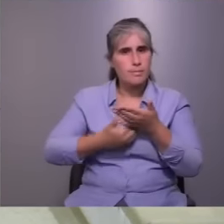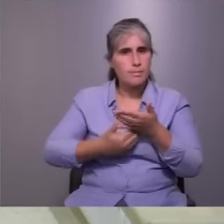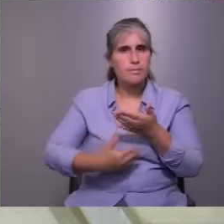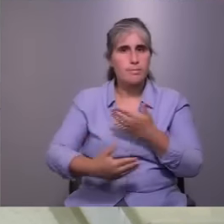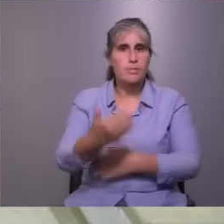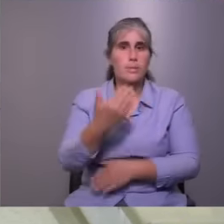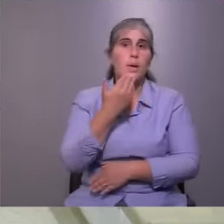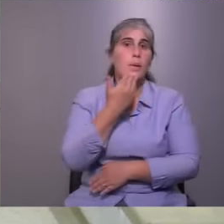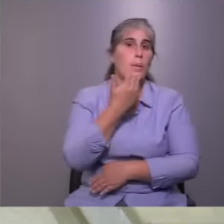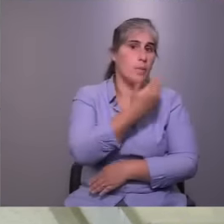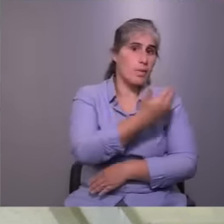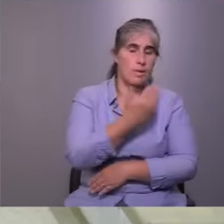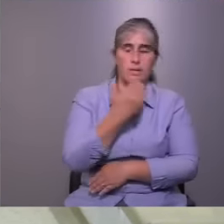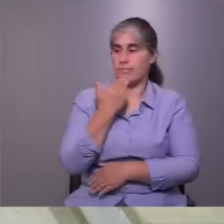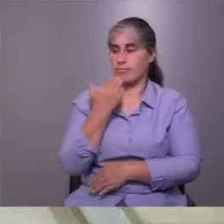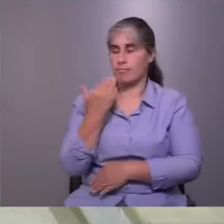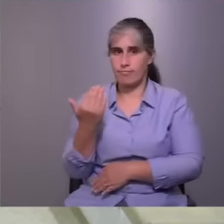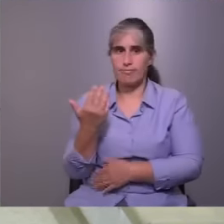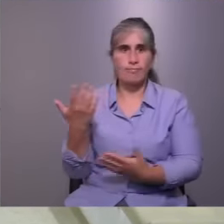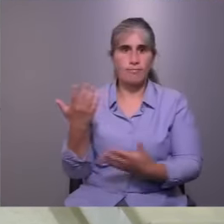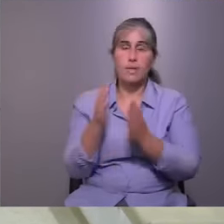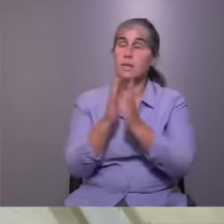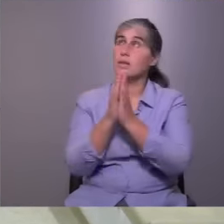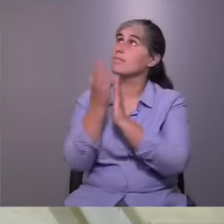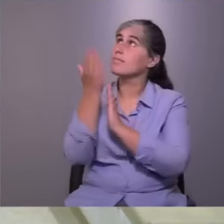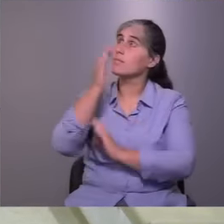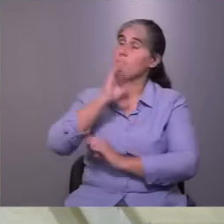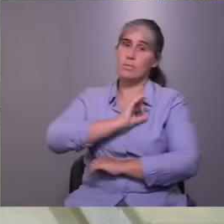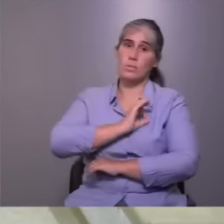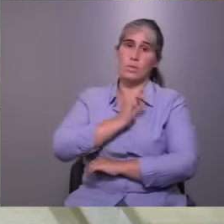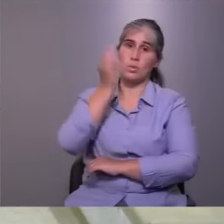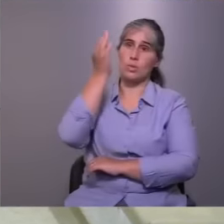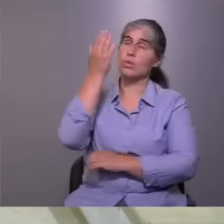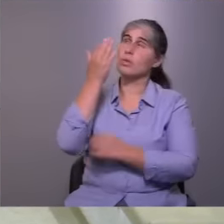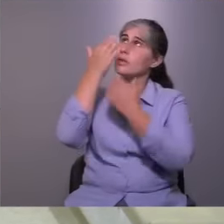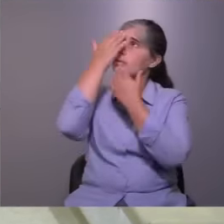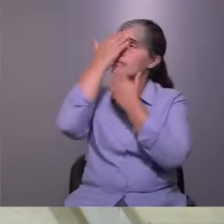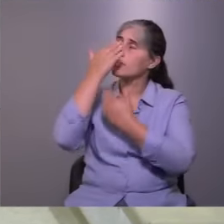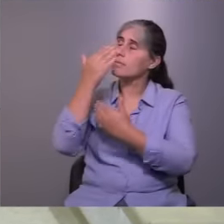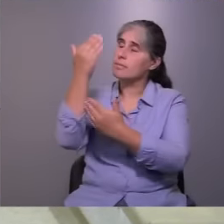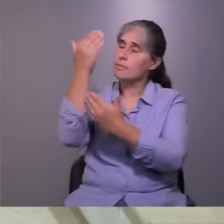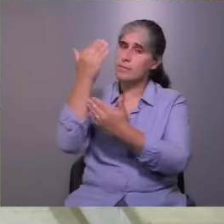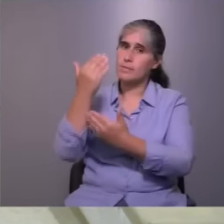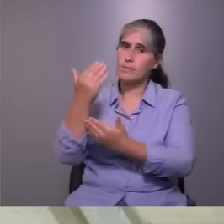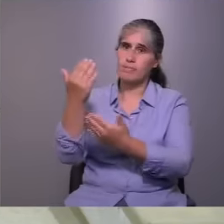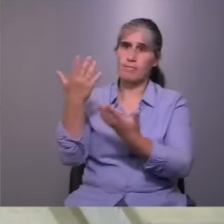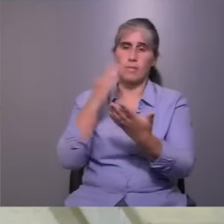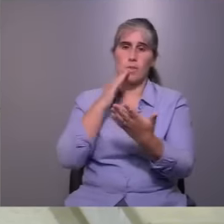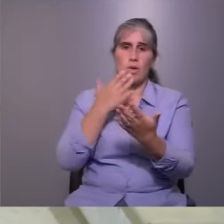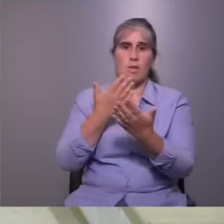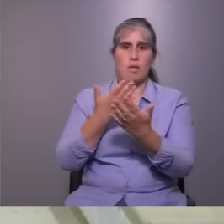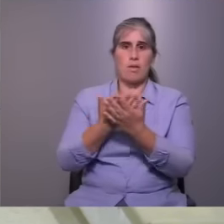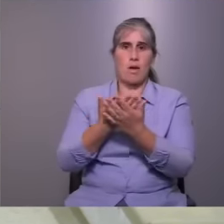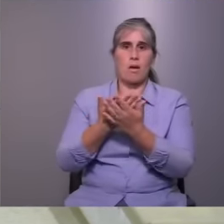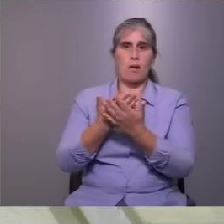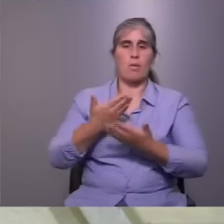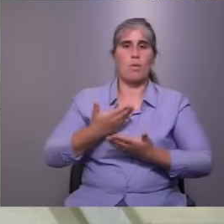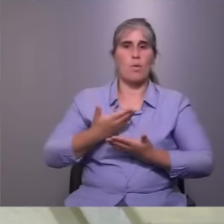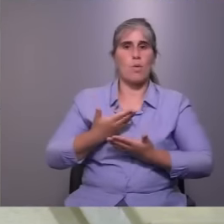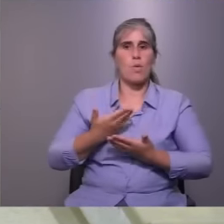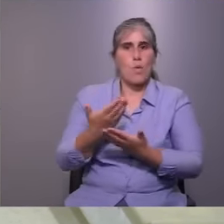Ao iniciarmos esta noite santa, iremos pedir uns aos outros para adorarmos o